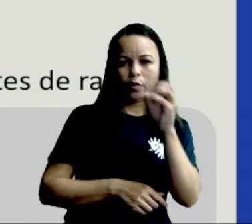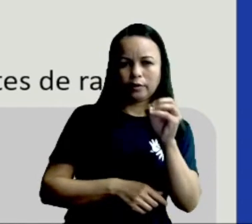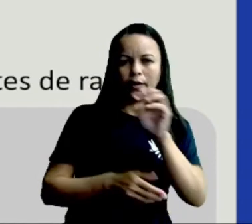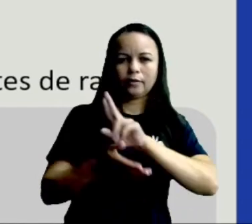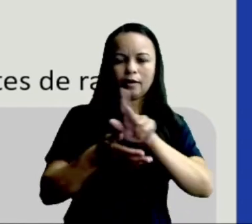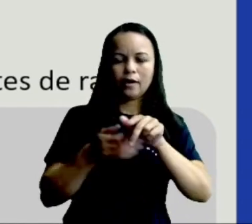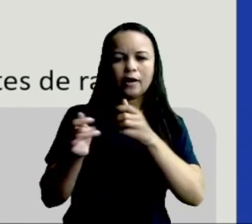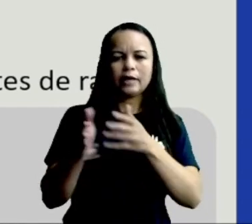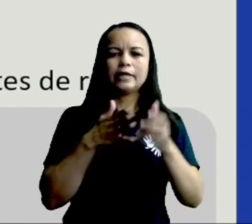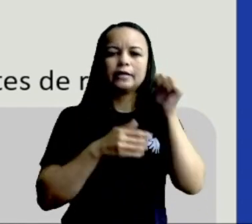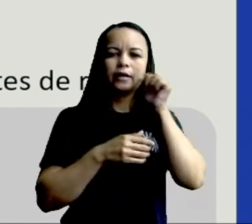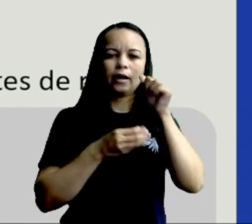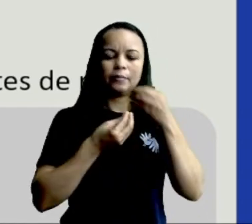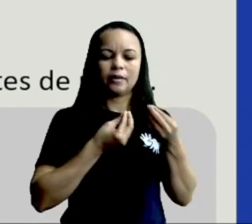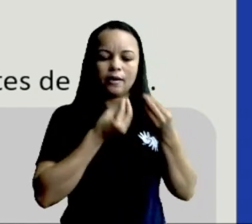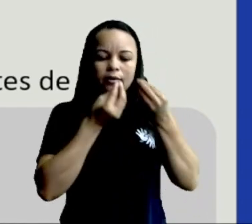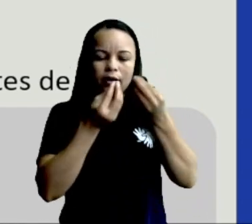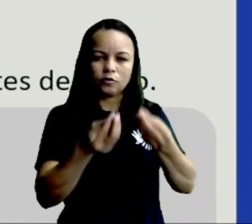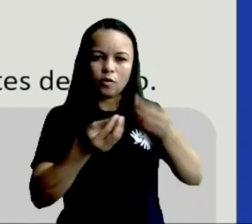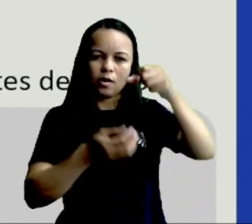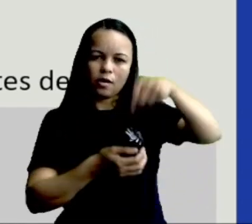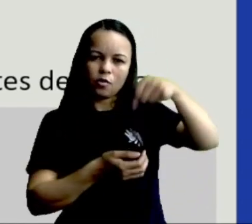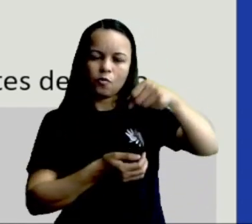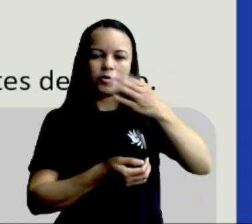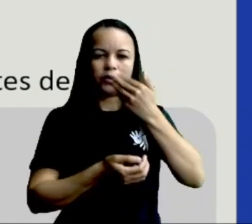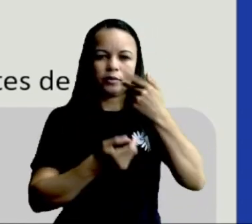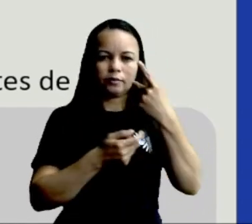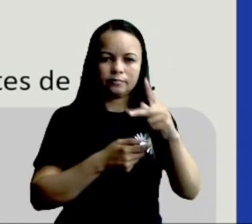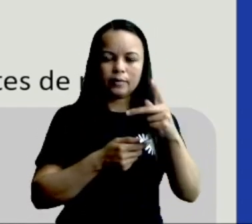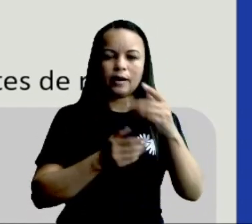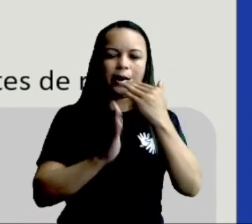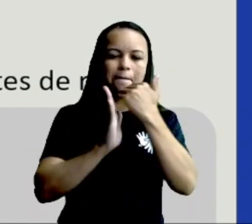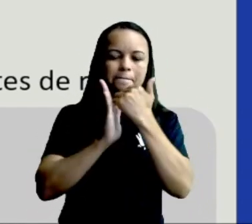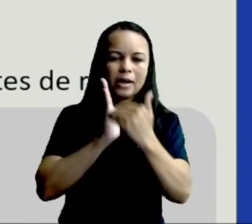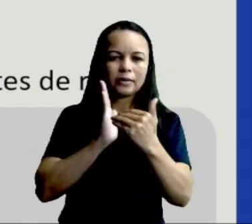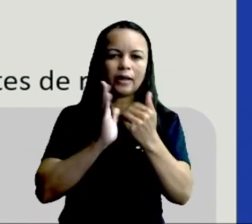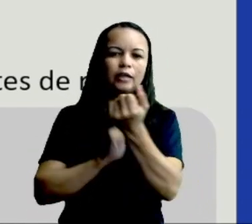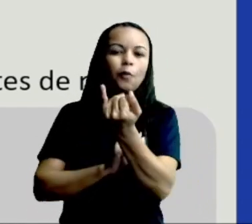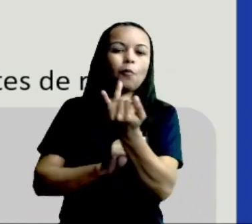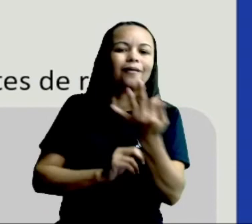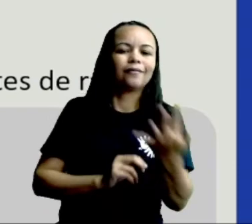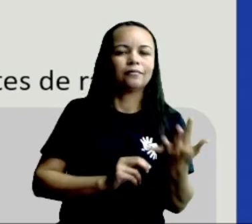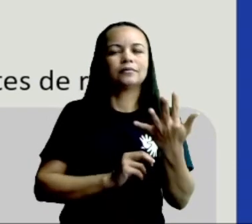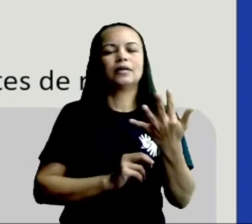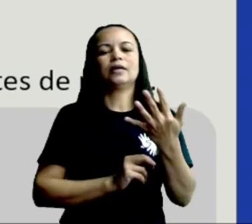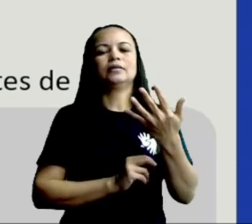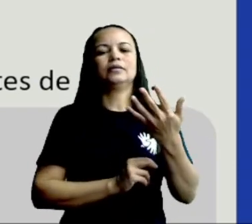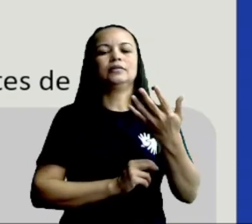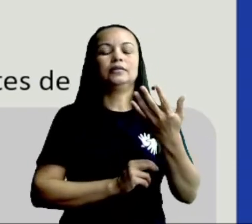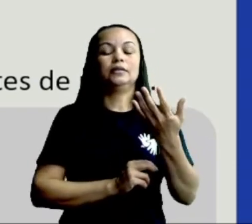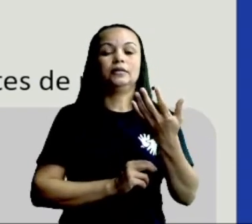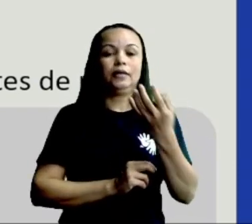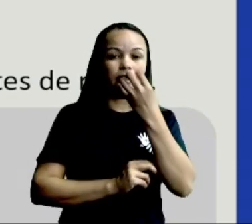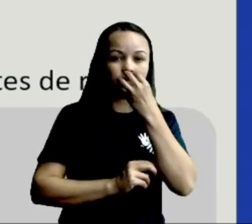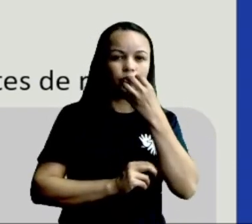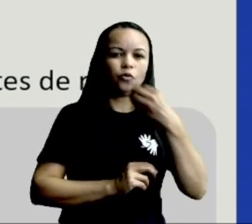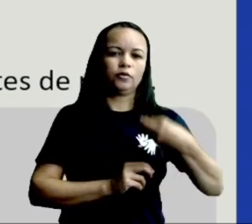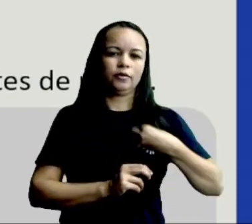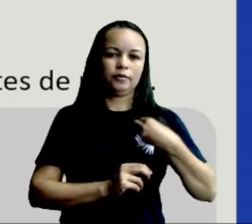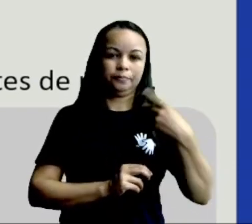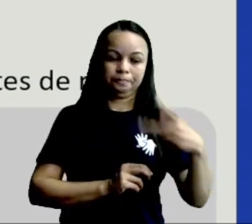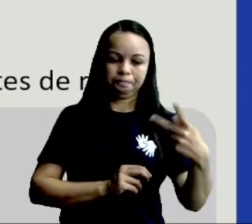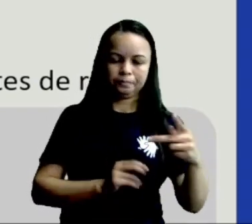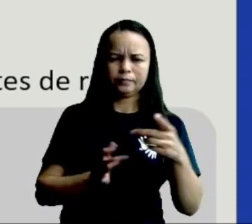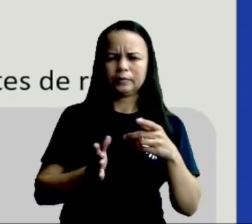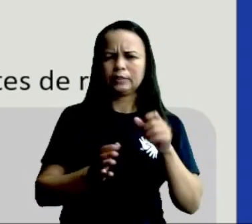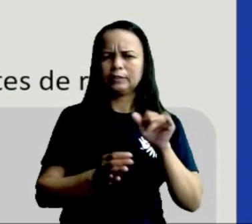quer doar pacotes de rações para metade da quantidade de cães que existe lá, né? Então, se tivesse só